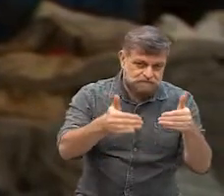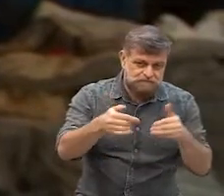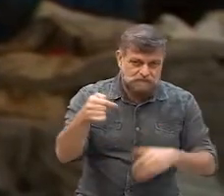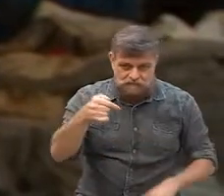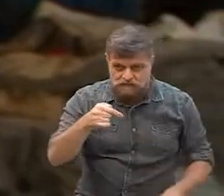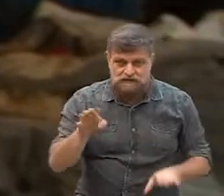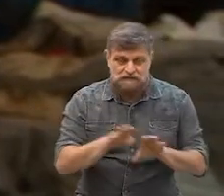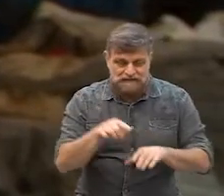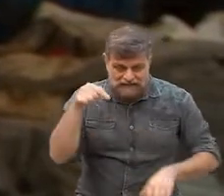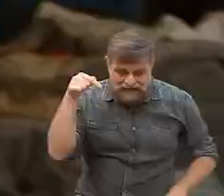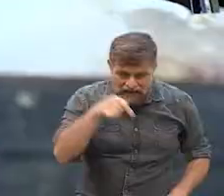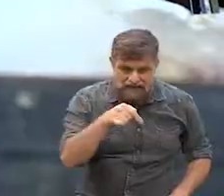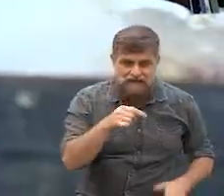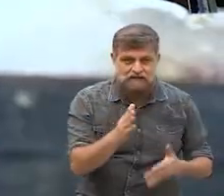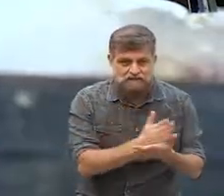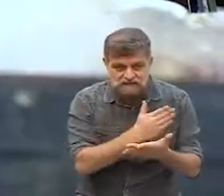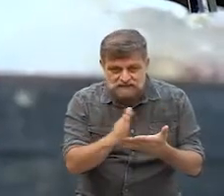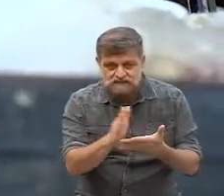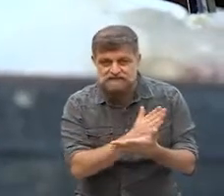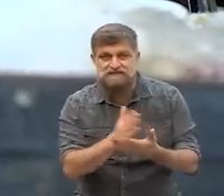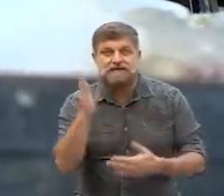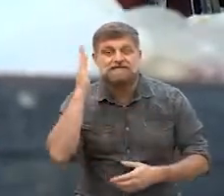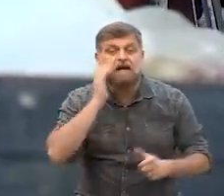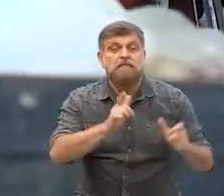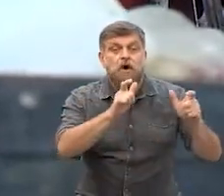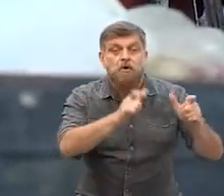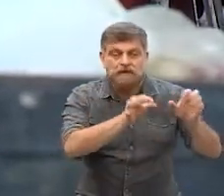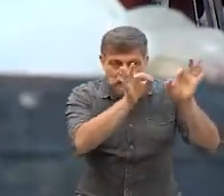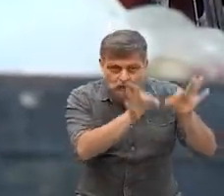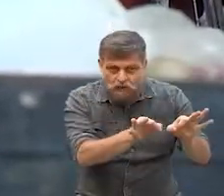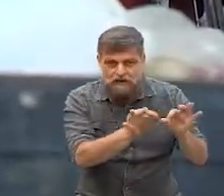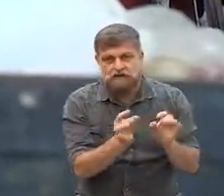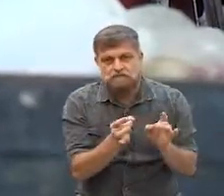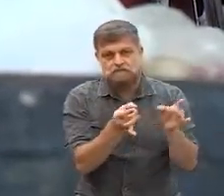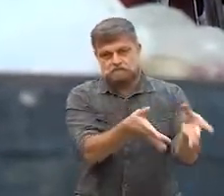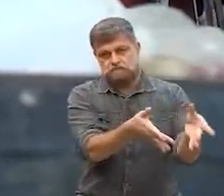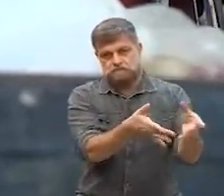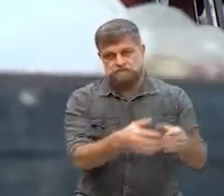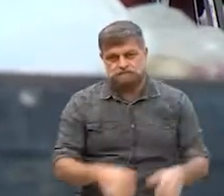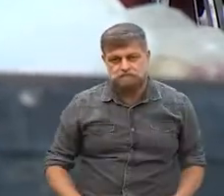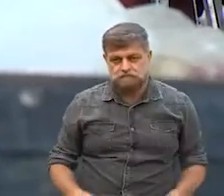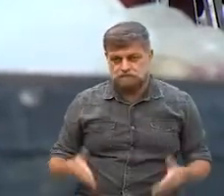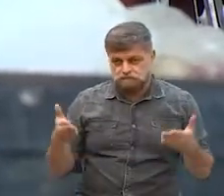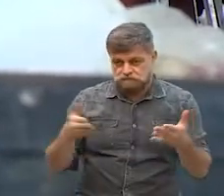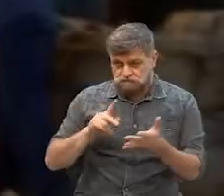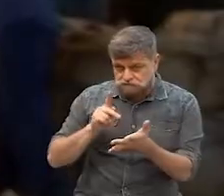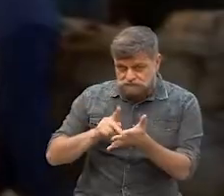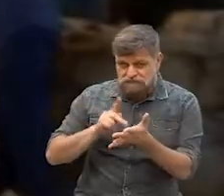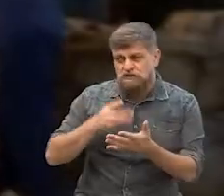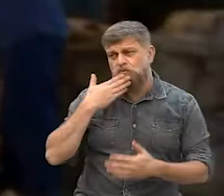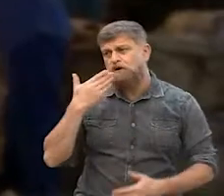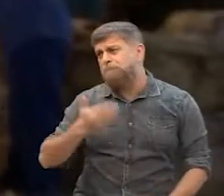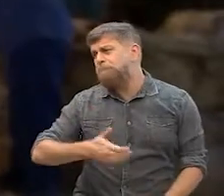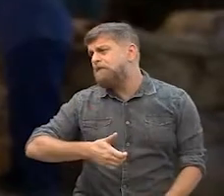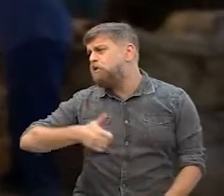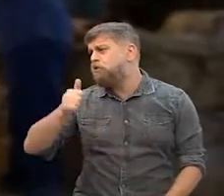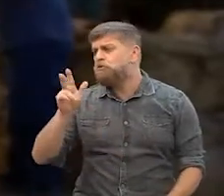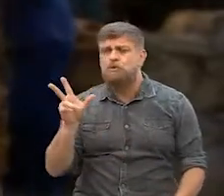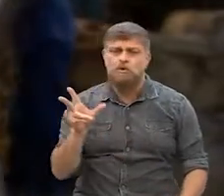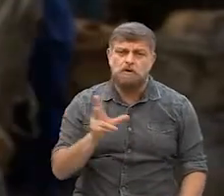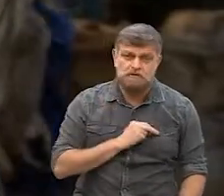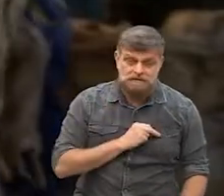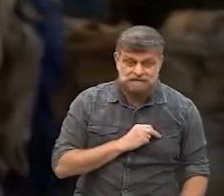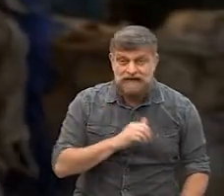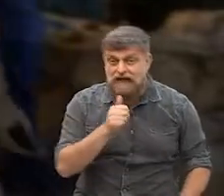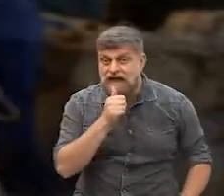isso vai por rejeito, mas vocês ainda têm como dar destinação. Sim. Hoje, para falar a verdade, melhorou muito. Mas